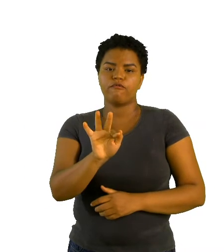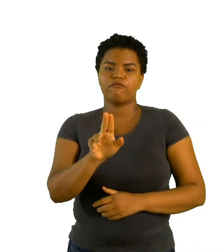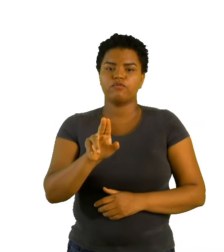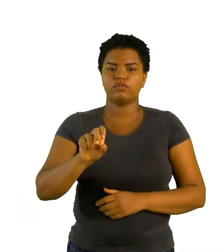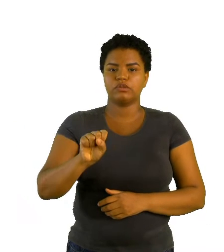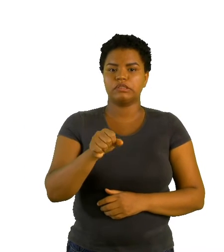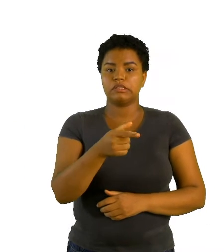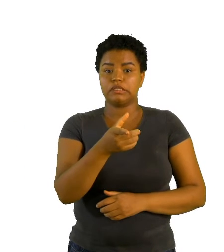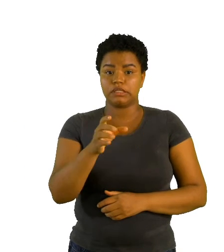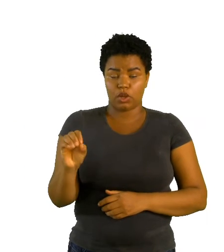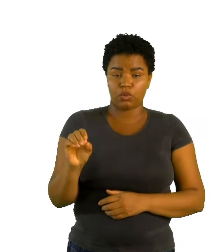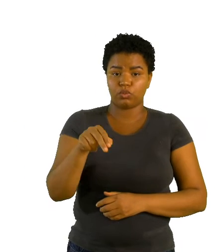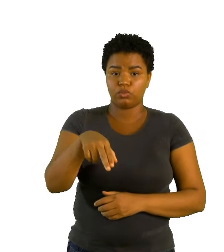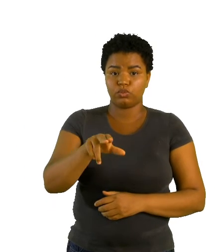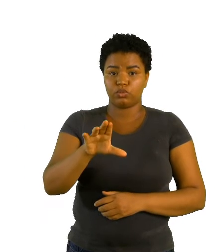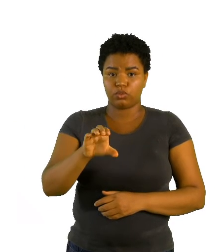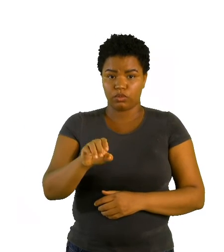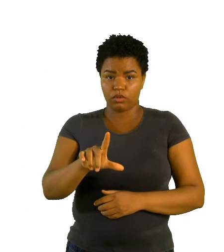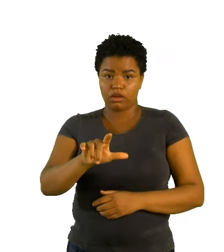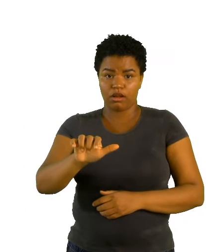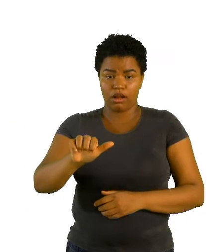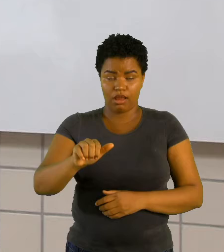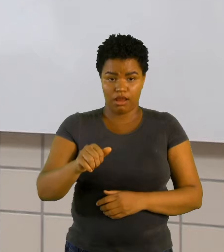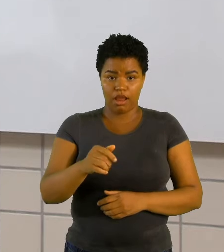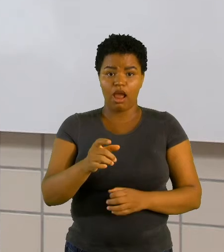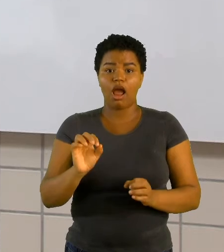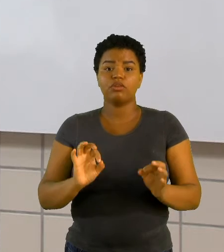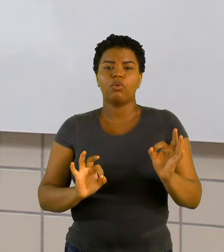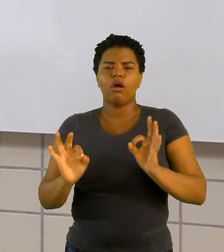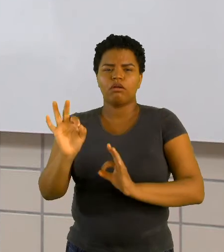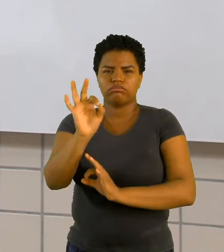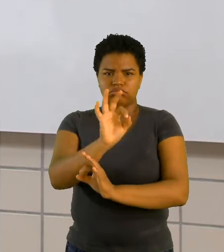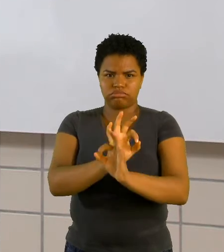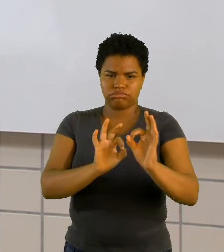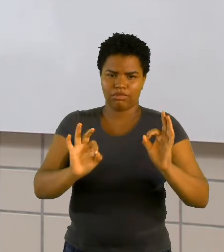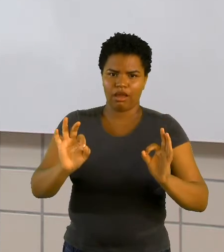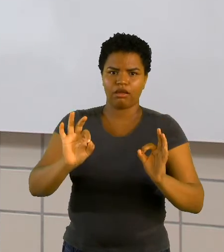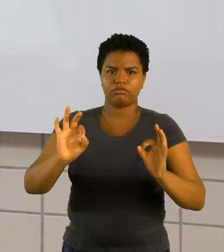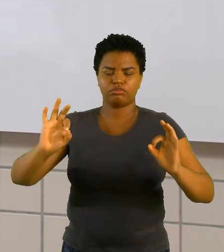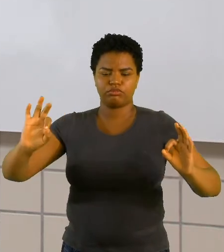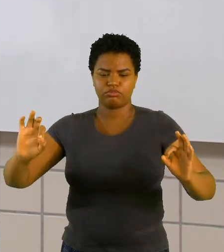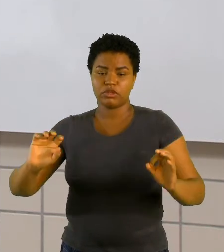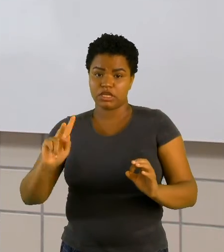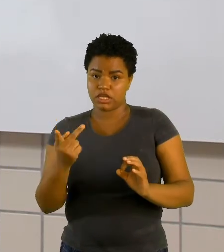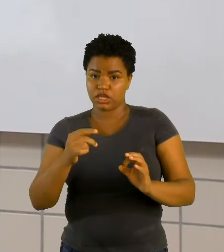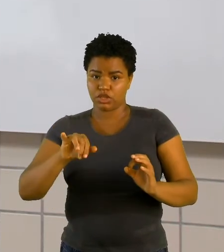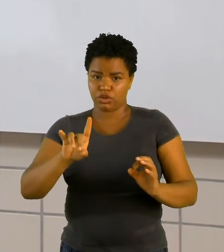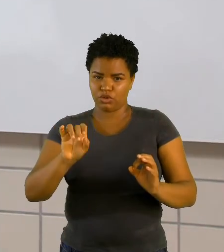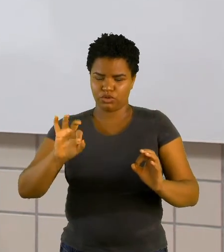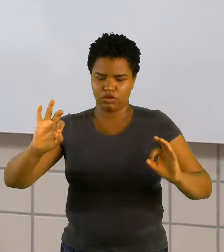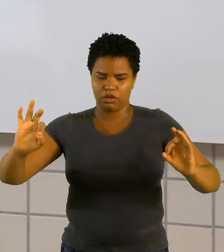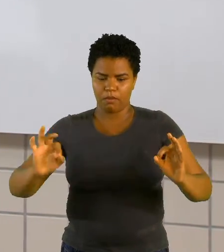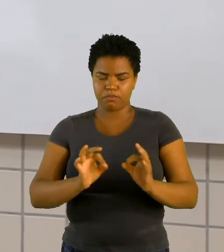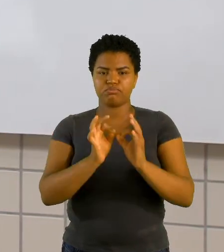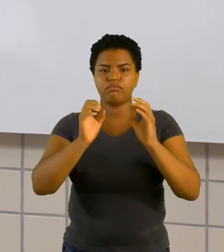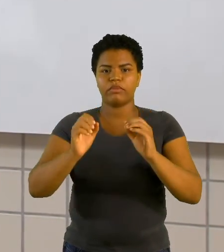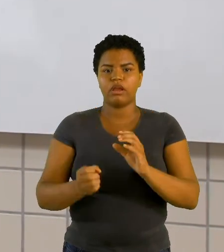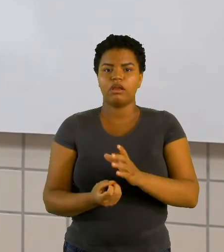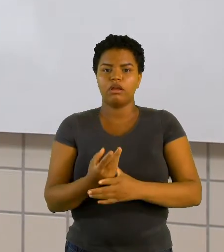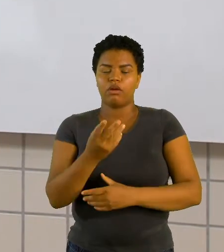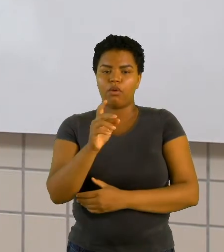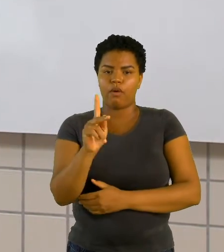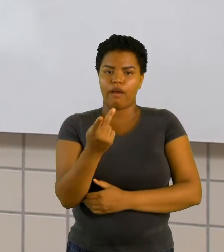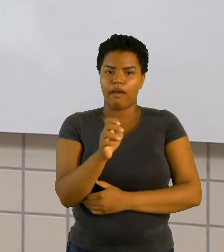a fusão dos átomos de hidrogênio que se fundem, formando o hélio. Essa fusão ocorre devido